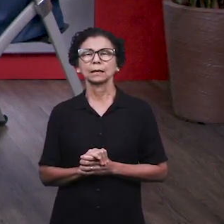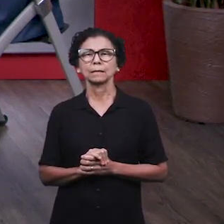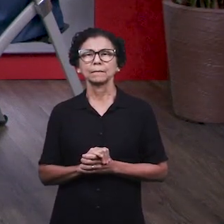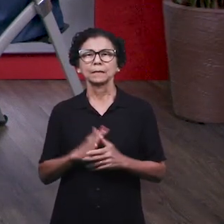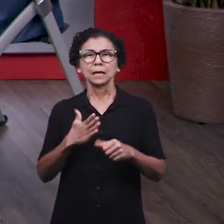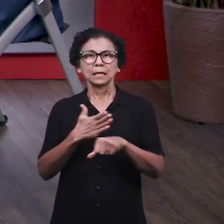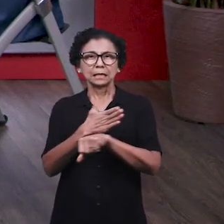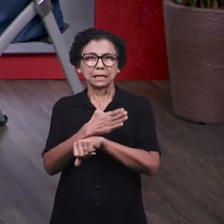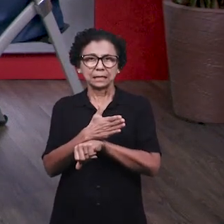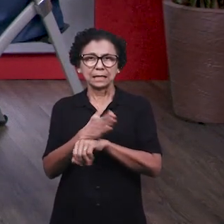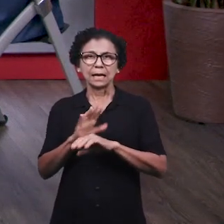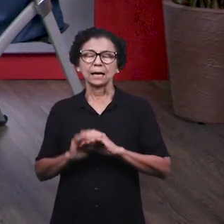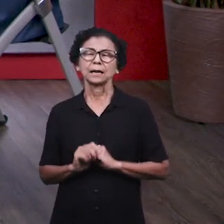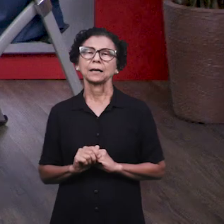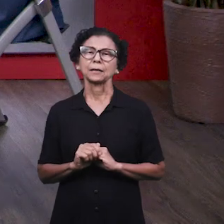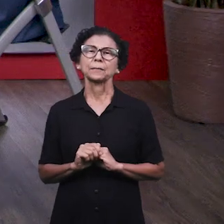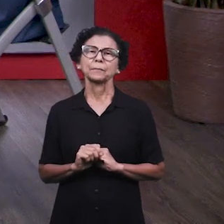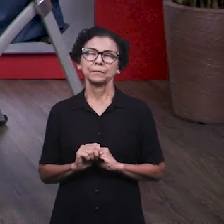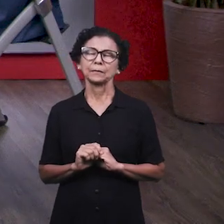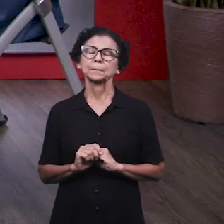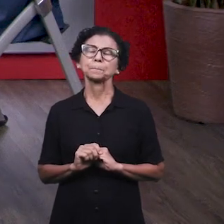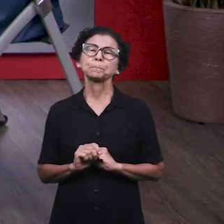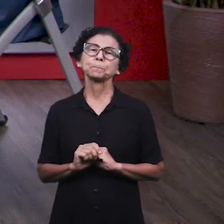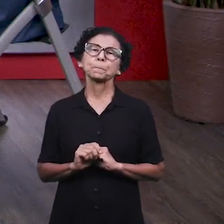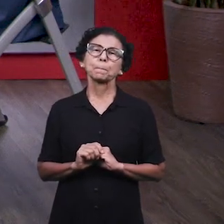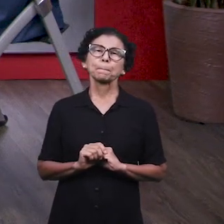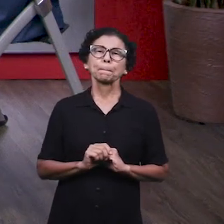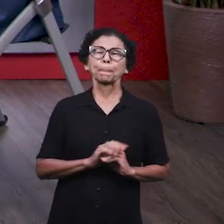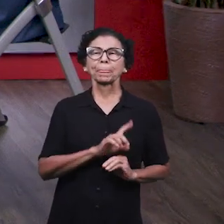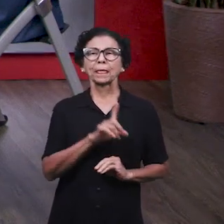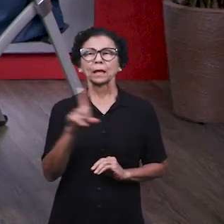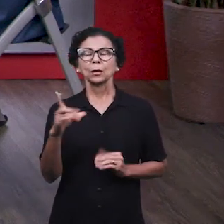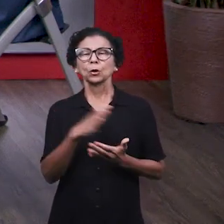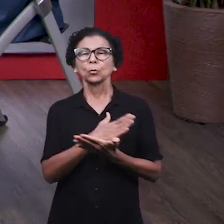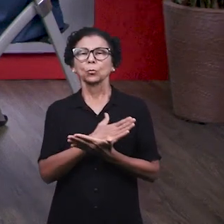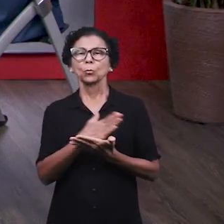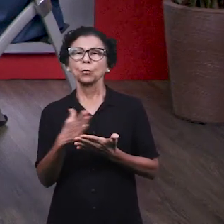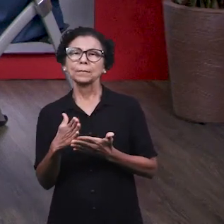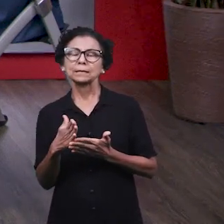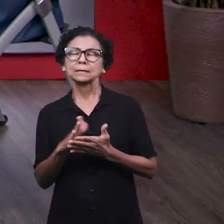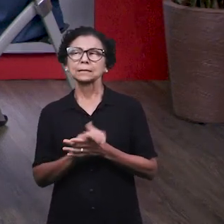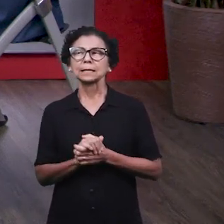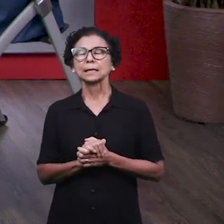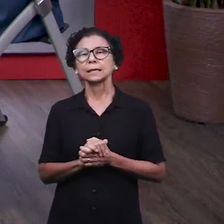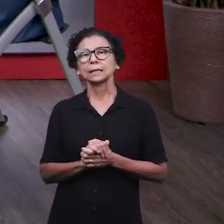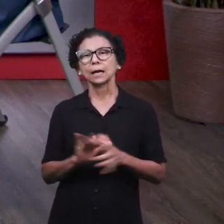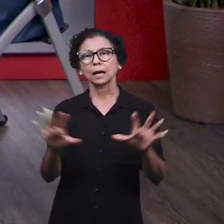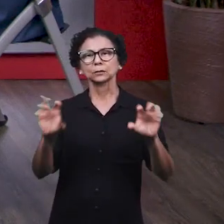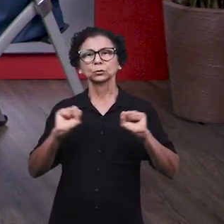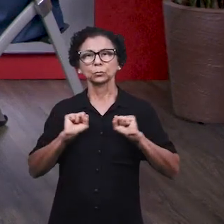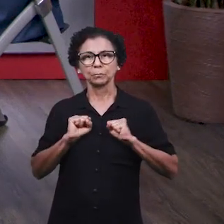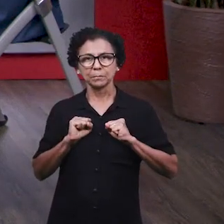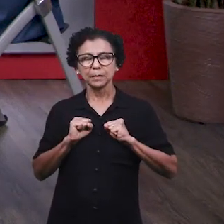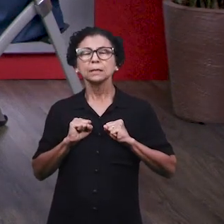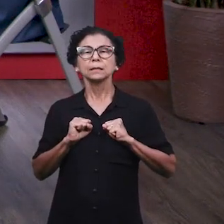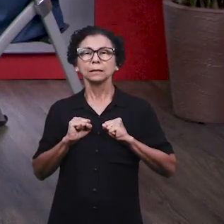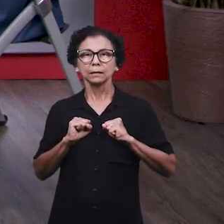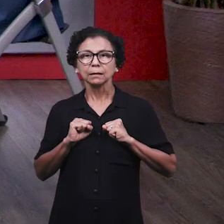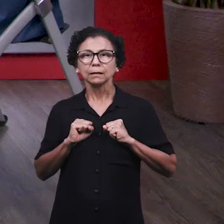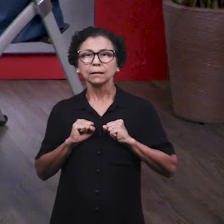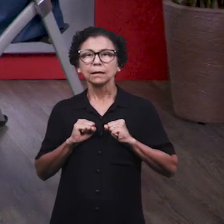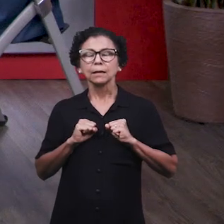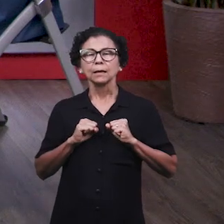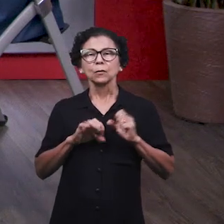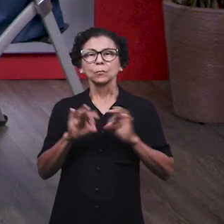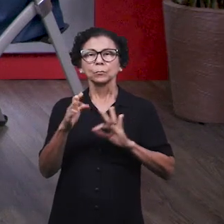tudo começa pela educação, né? Passa pela educação. E eu fiz um projeto de pró-escola lá, era